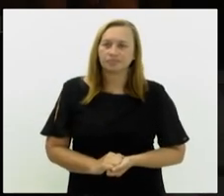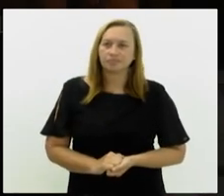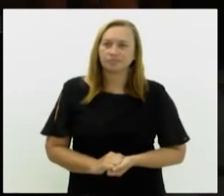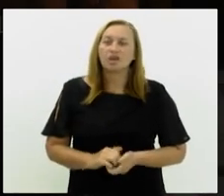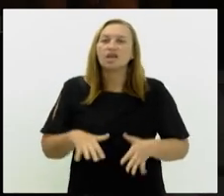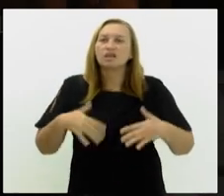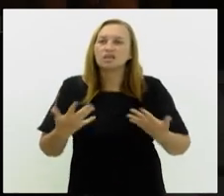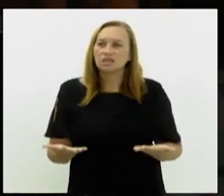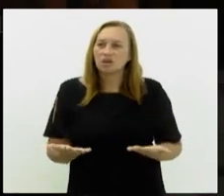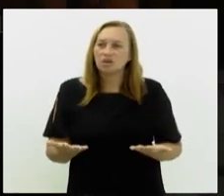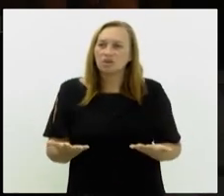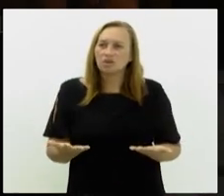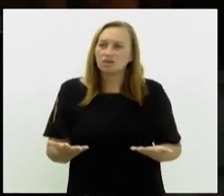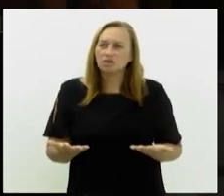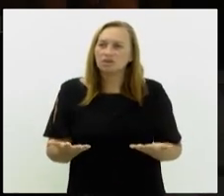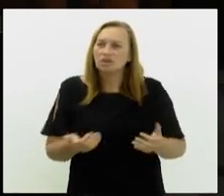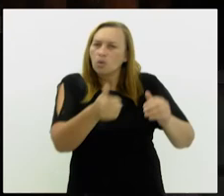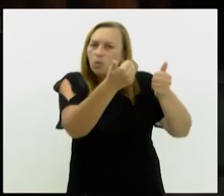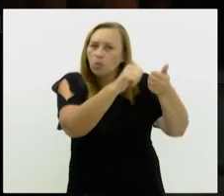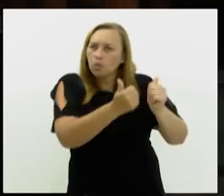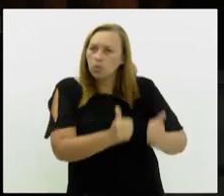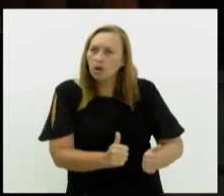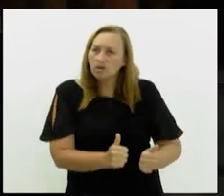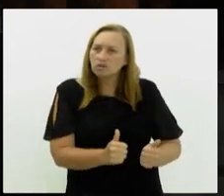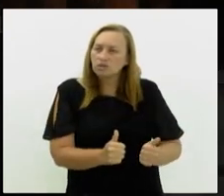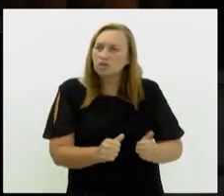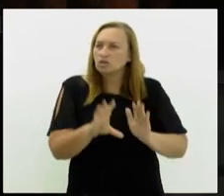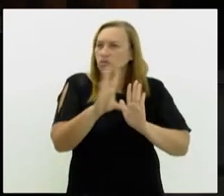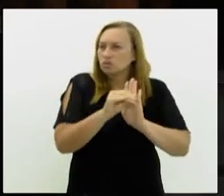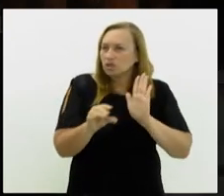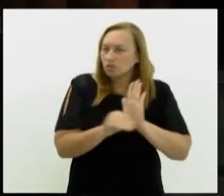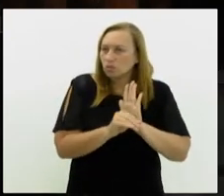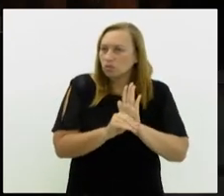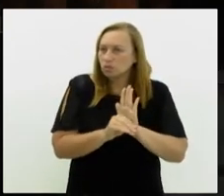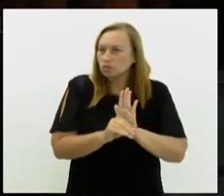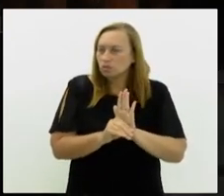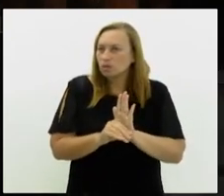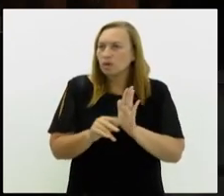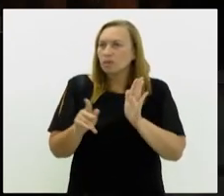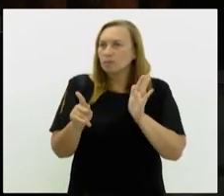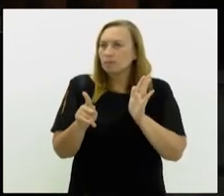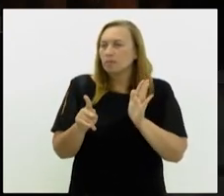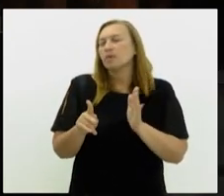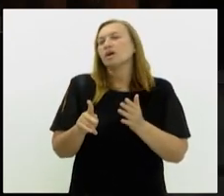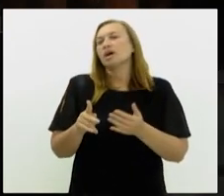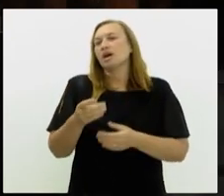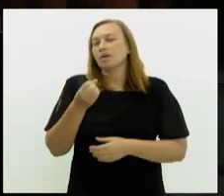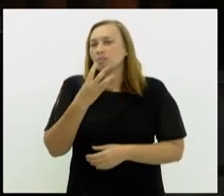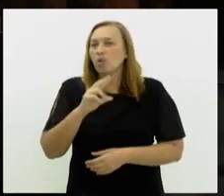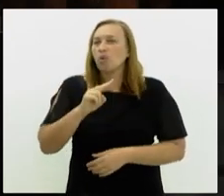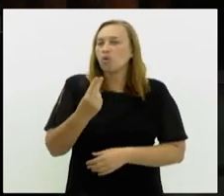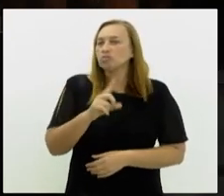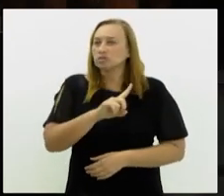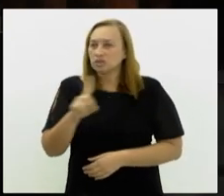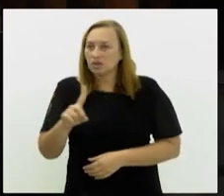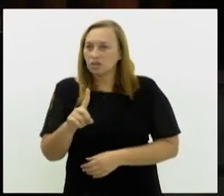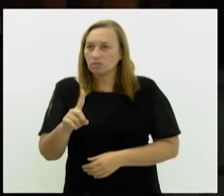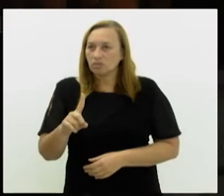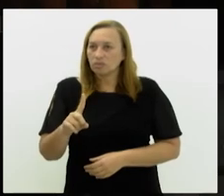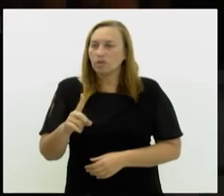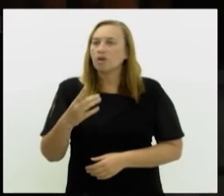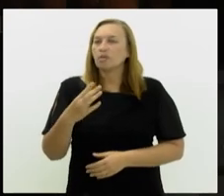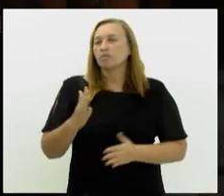Então, evidentemente, tem que ser feita uma análise se o conteúdo é apropriado ou não. Eu não conheço a obra para aprofundar e dar um